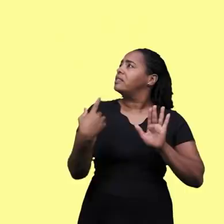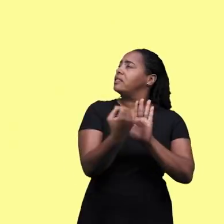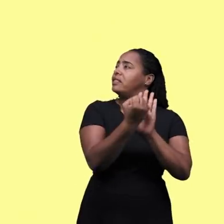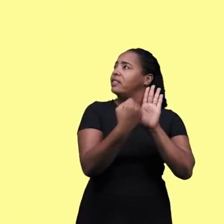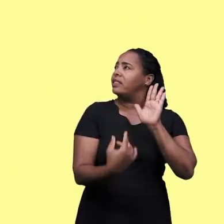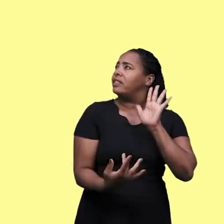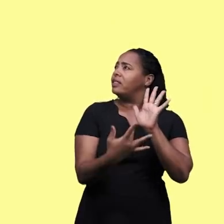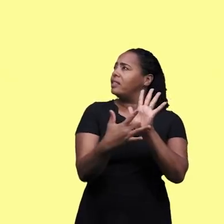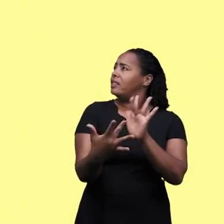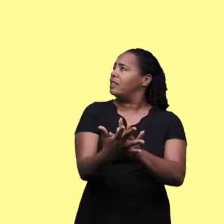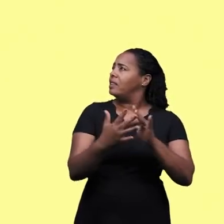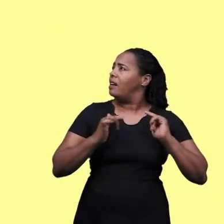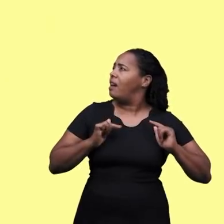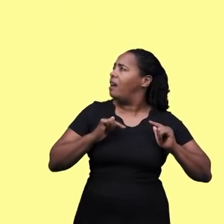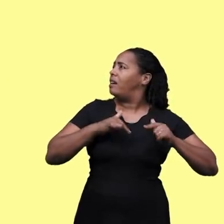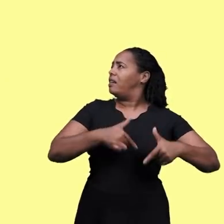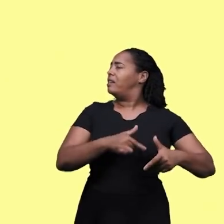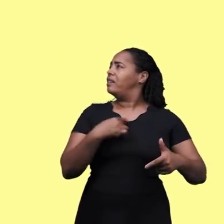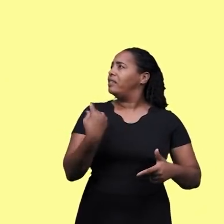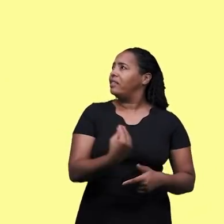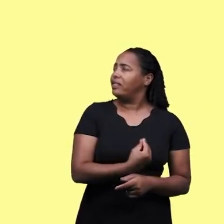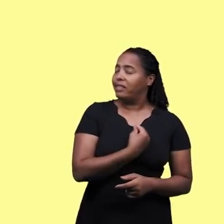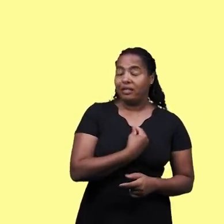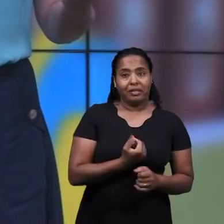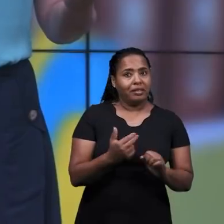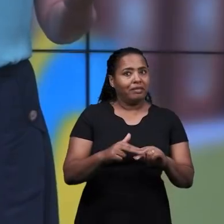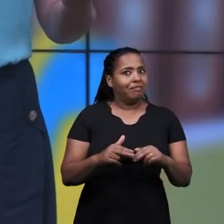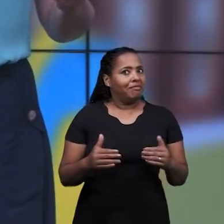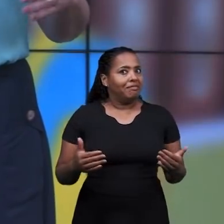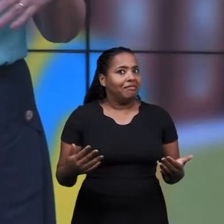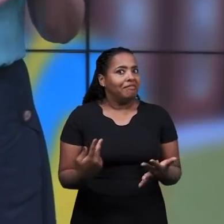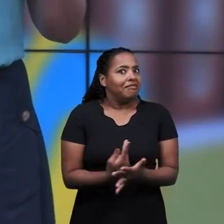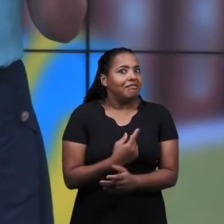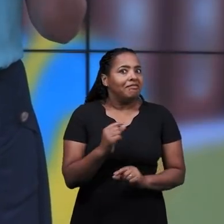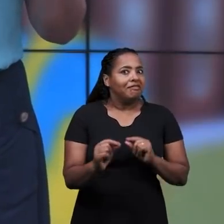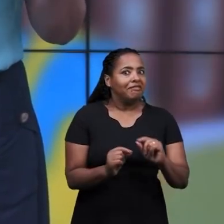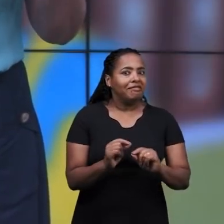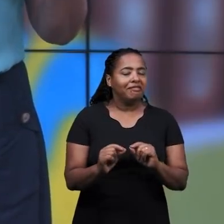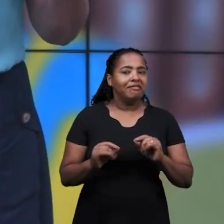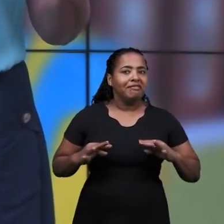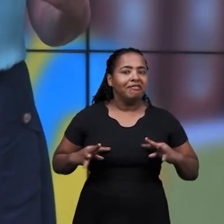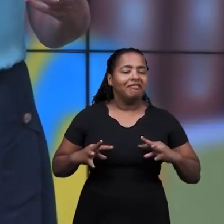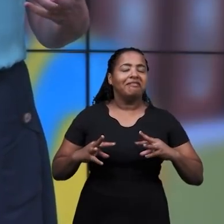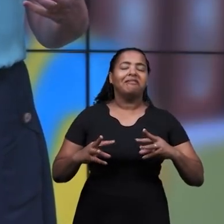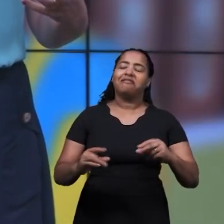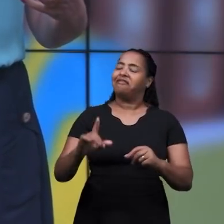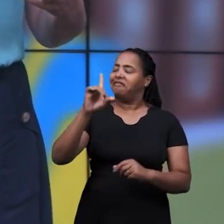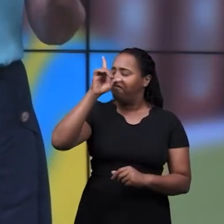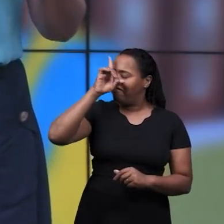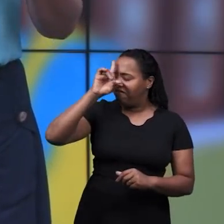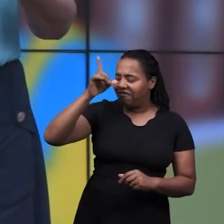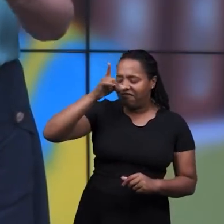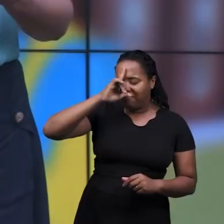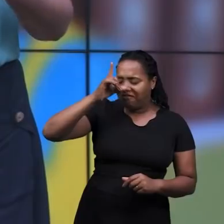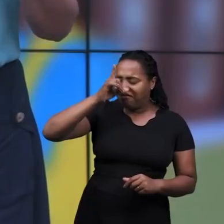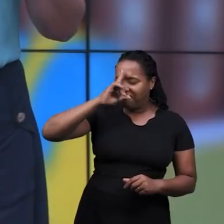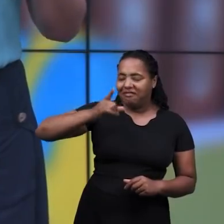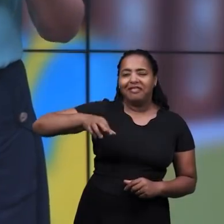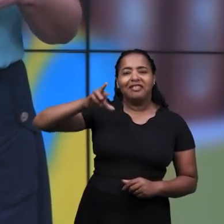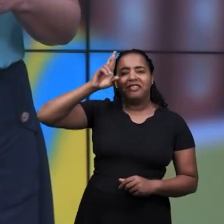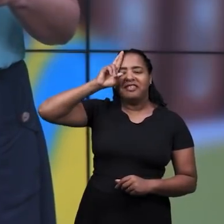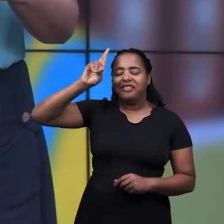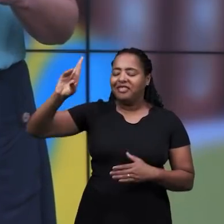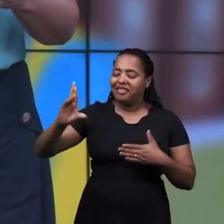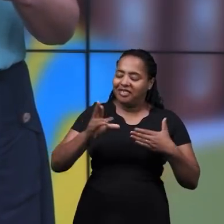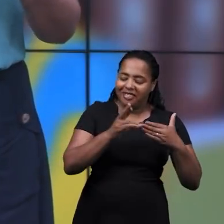Jesus esteja sobre a nossa vida. Porque assim, todos os dias da nossa vida, o Senhor tem